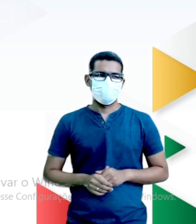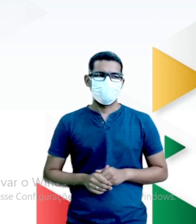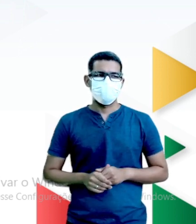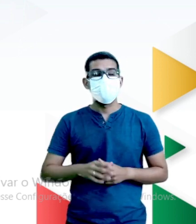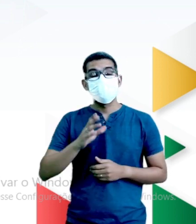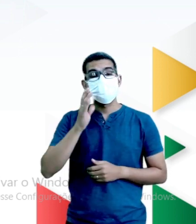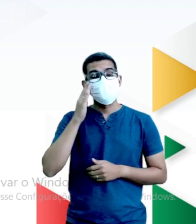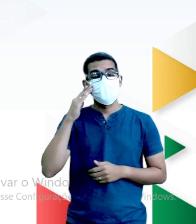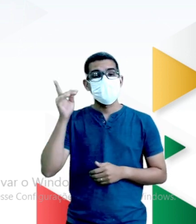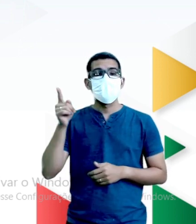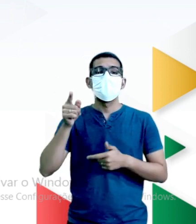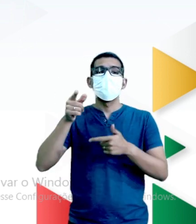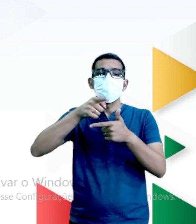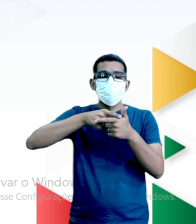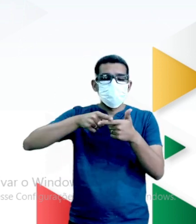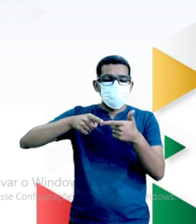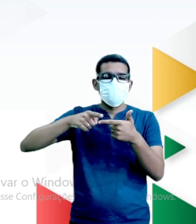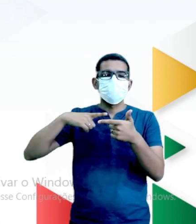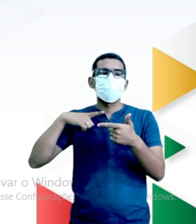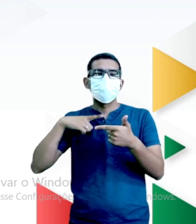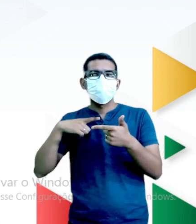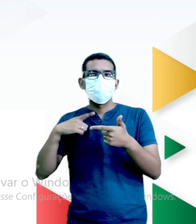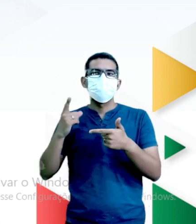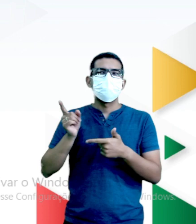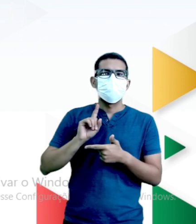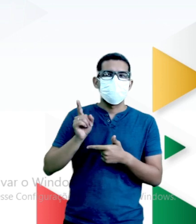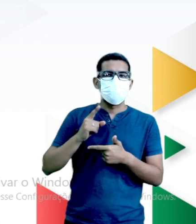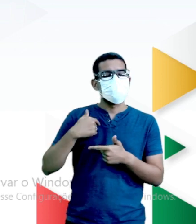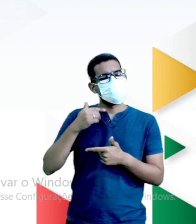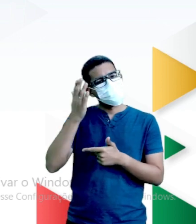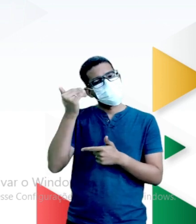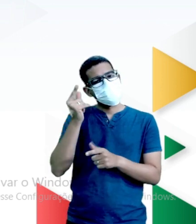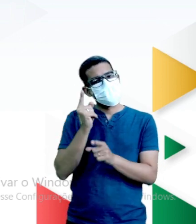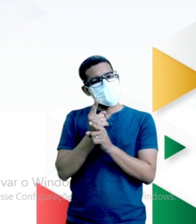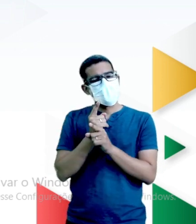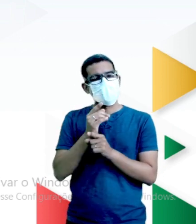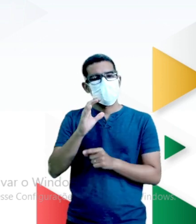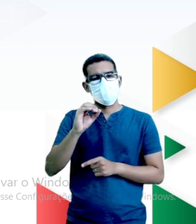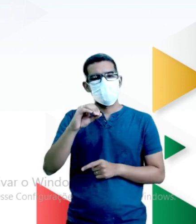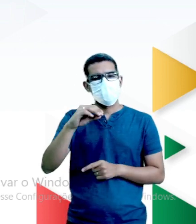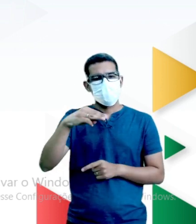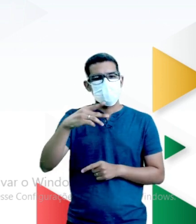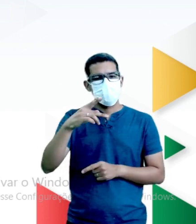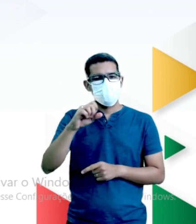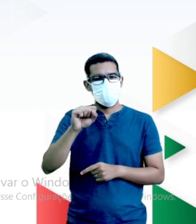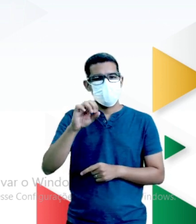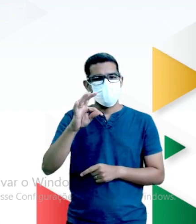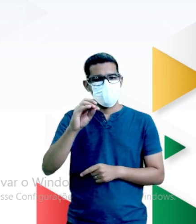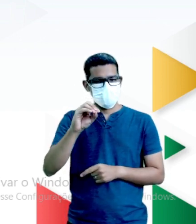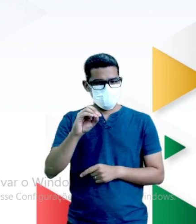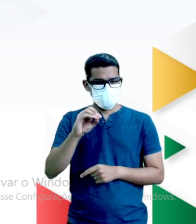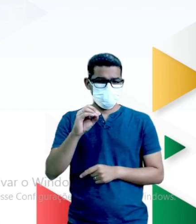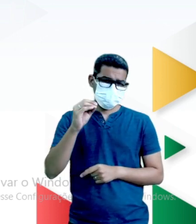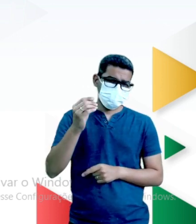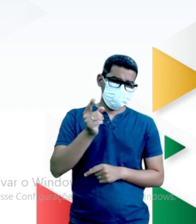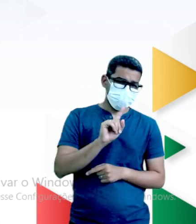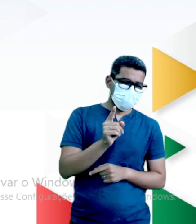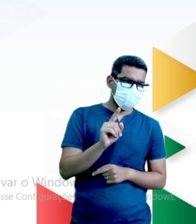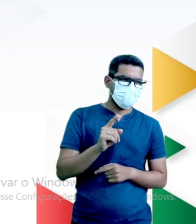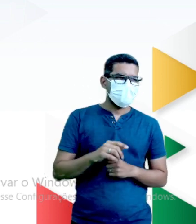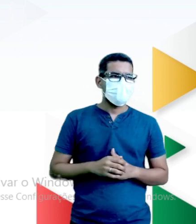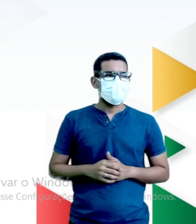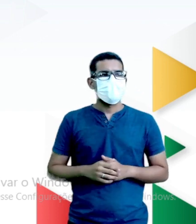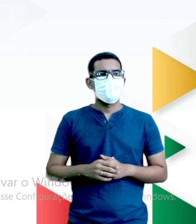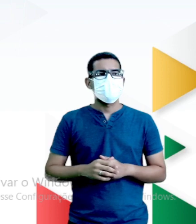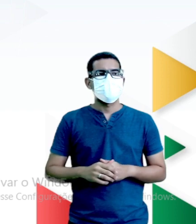tem divisores. Se ele tiver divisores, já sabe, né? Ele é composto. Então, como é que a gente vai fazer isso? Primeira solução é